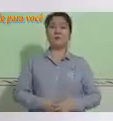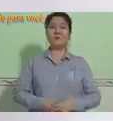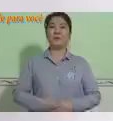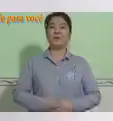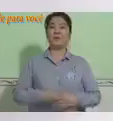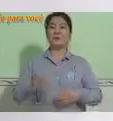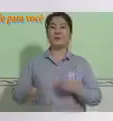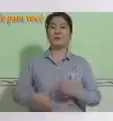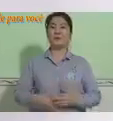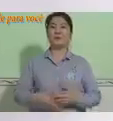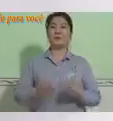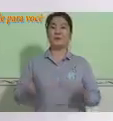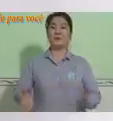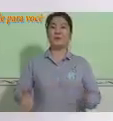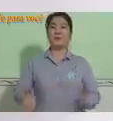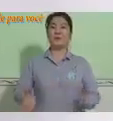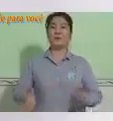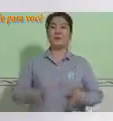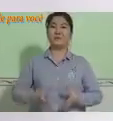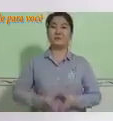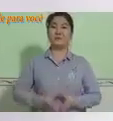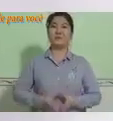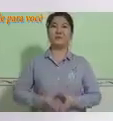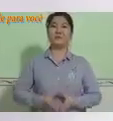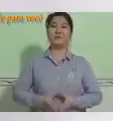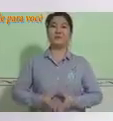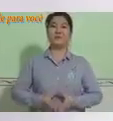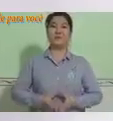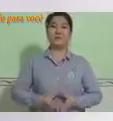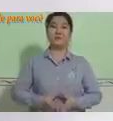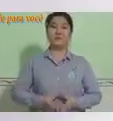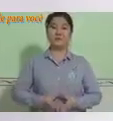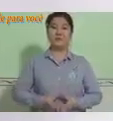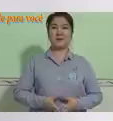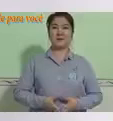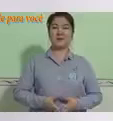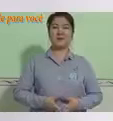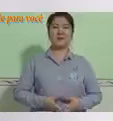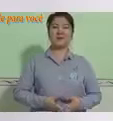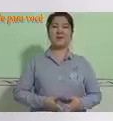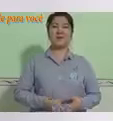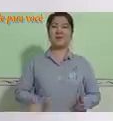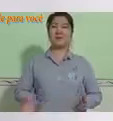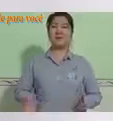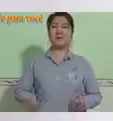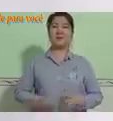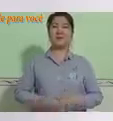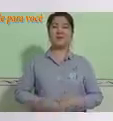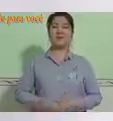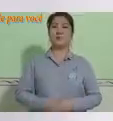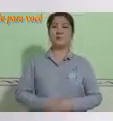comportamental, para minimizar o lamento social e conseguir encontrar o bem-estar e as soluções para cada neurose que a